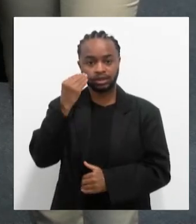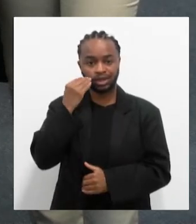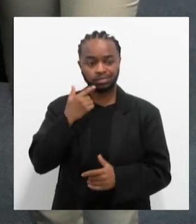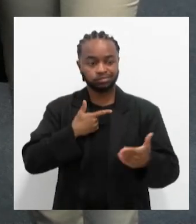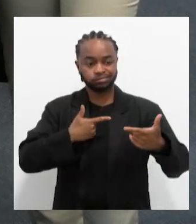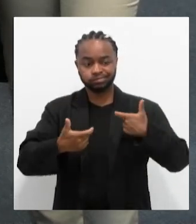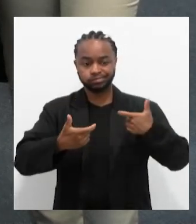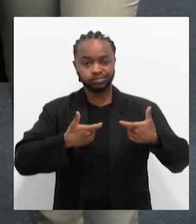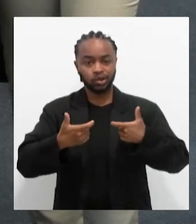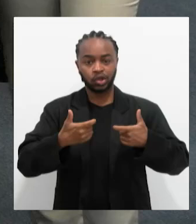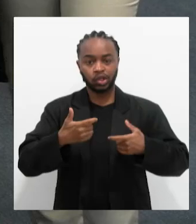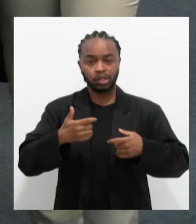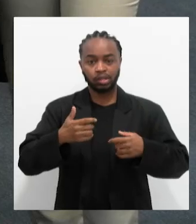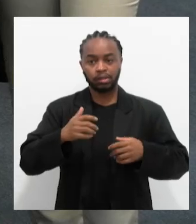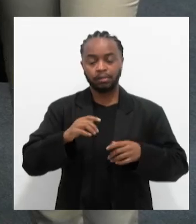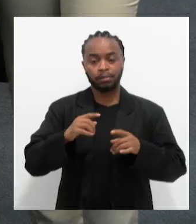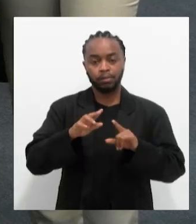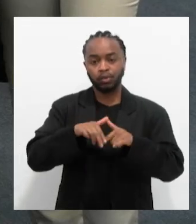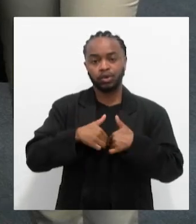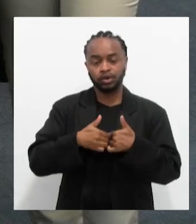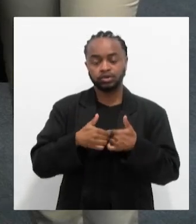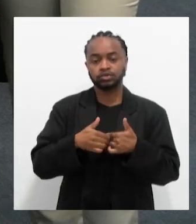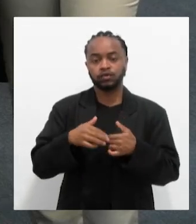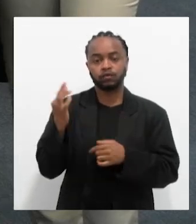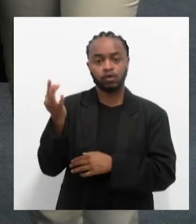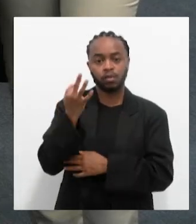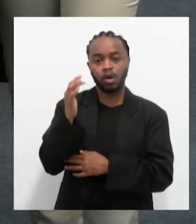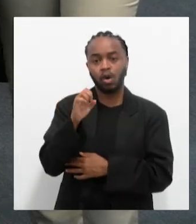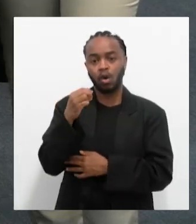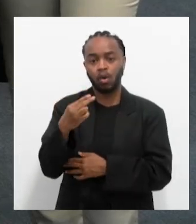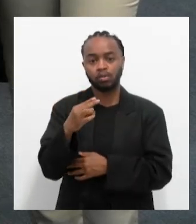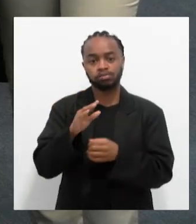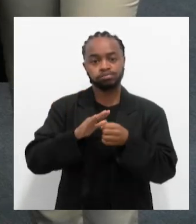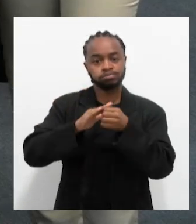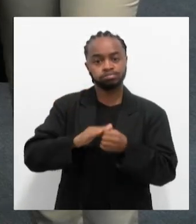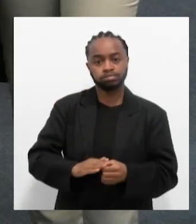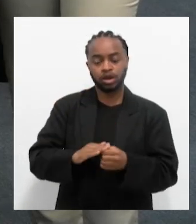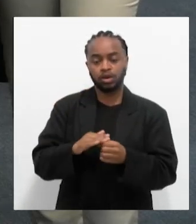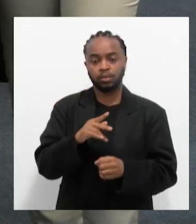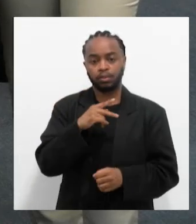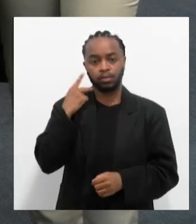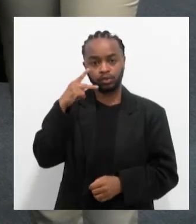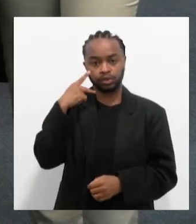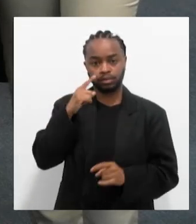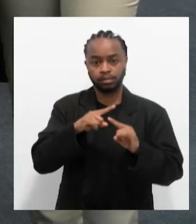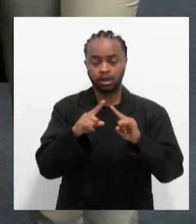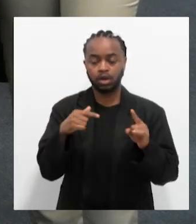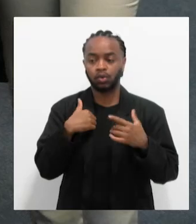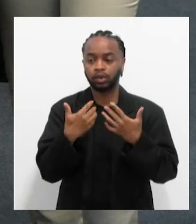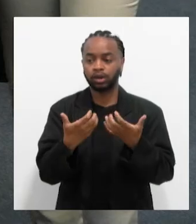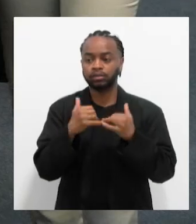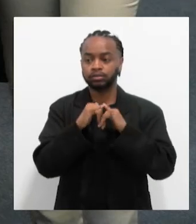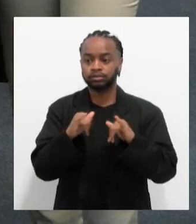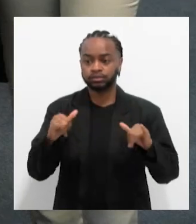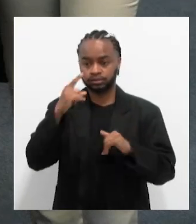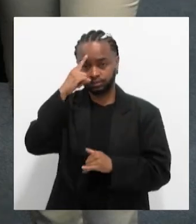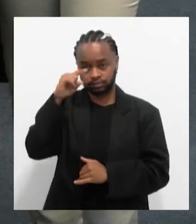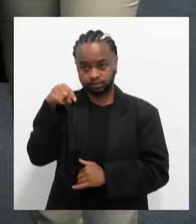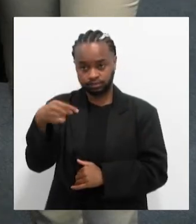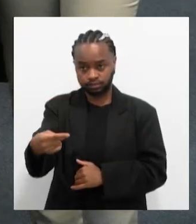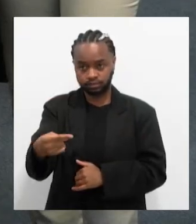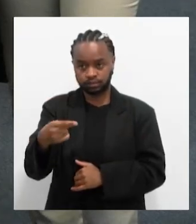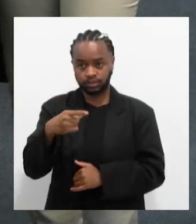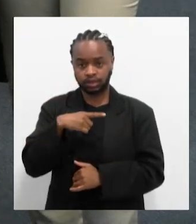vetos meramente por questão formal ou como represália política. Então, quero dizer o seguinte: na próxima semana, apesar de ser uma